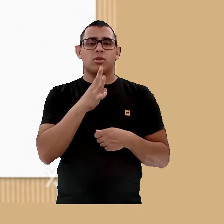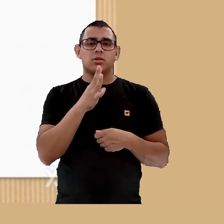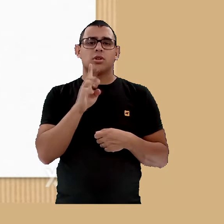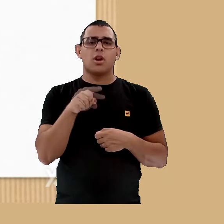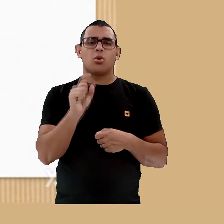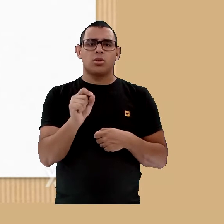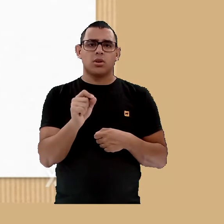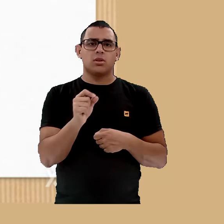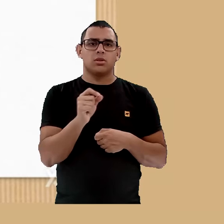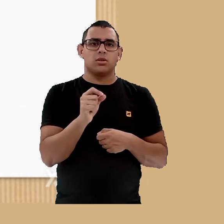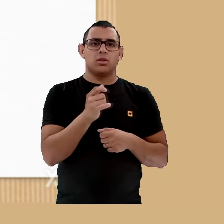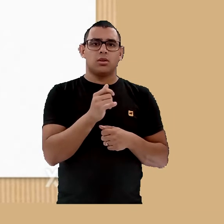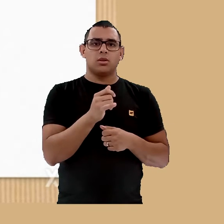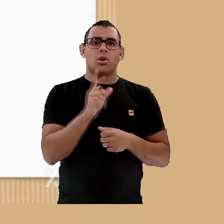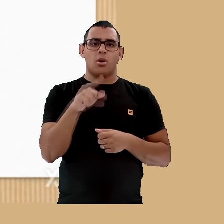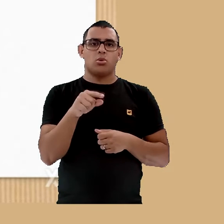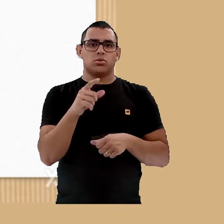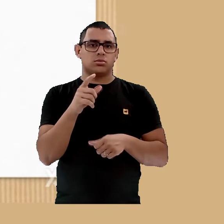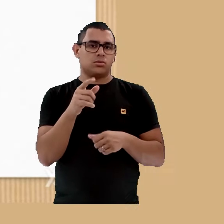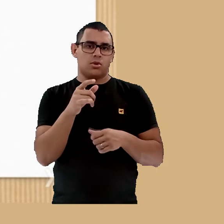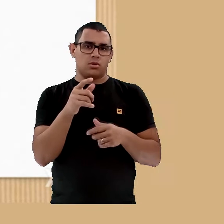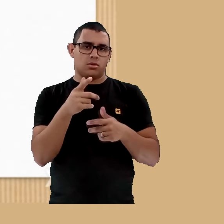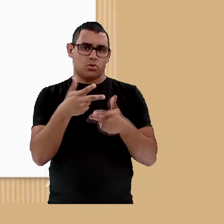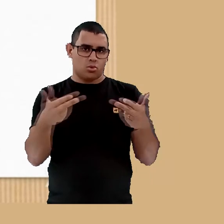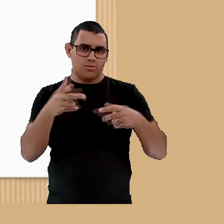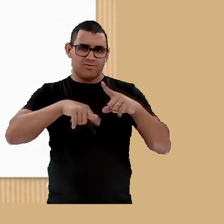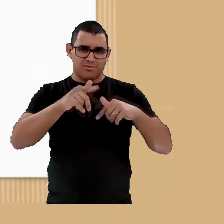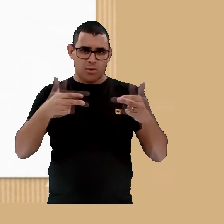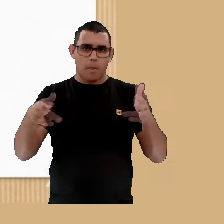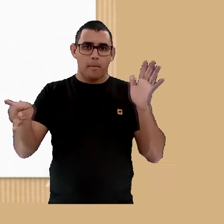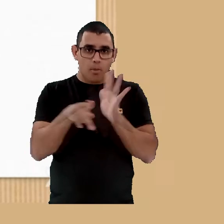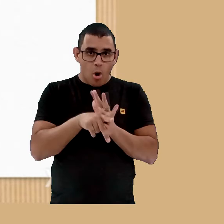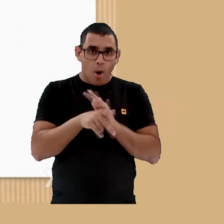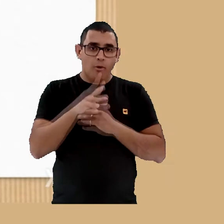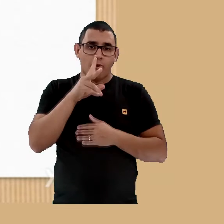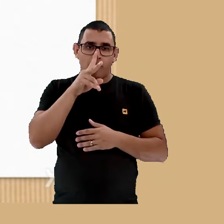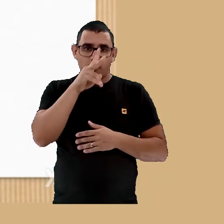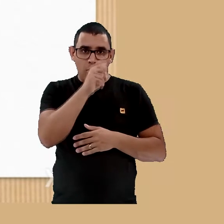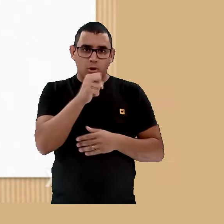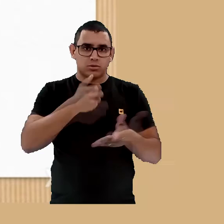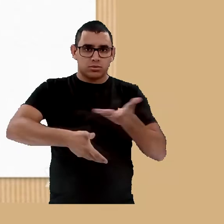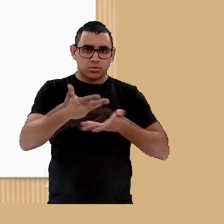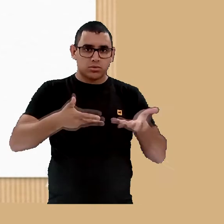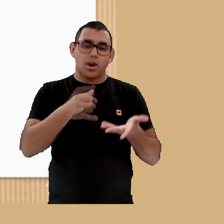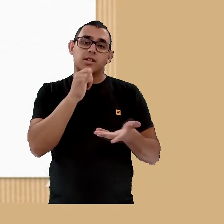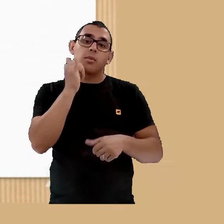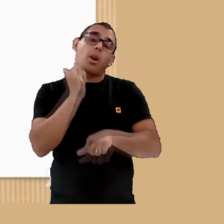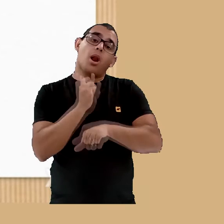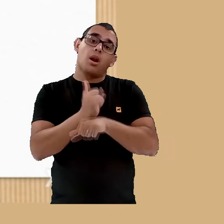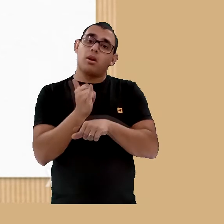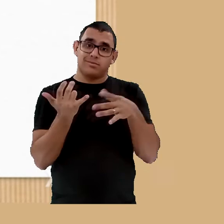os condutores térmicos, que são materiais nos quais os processos de condução de calor são acentuados. Um exemplo são os